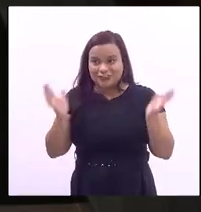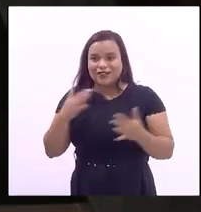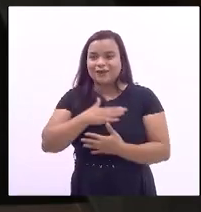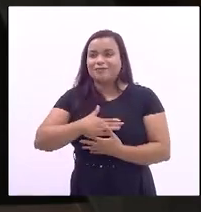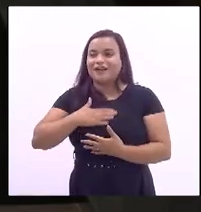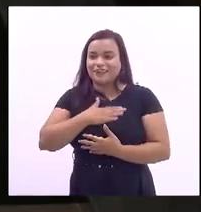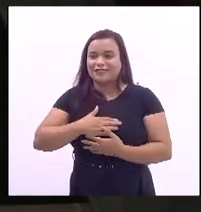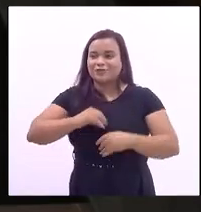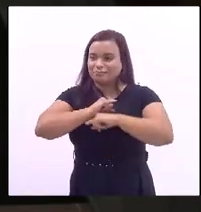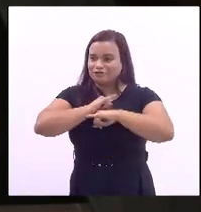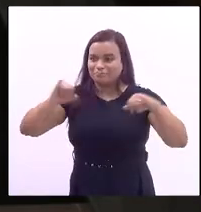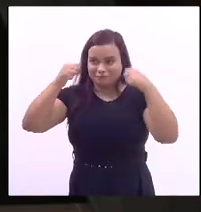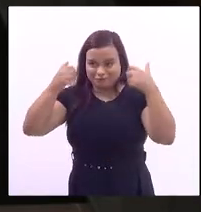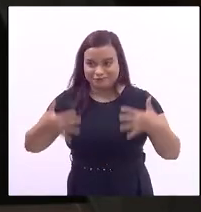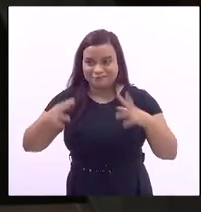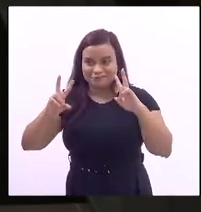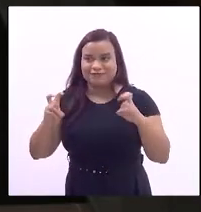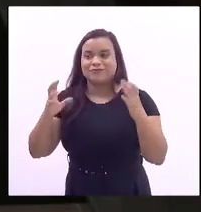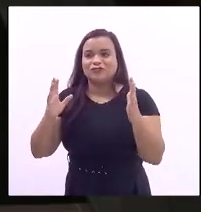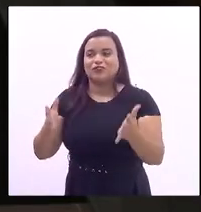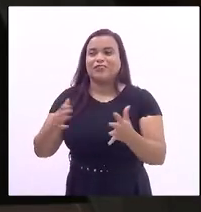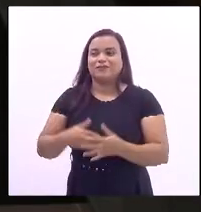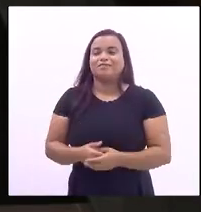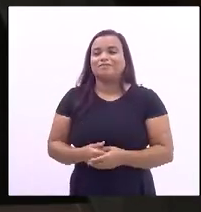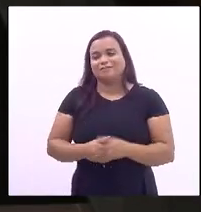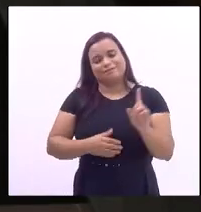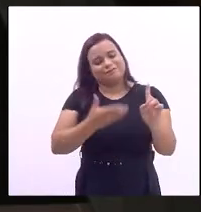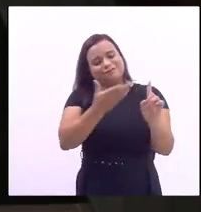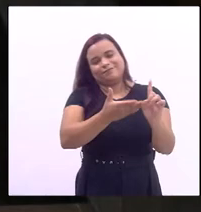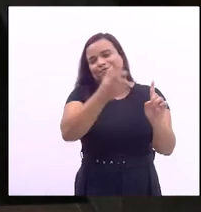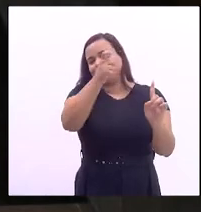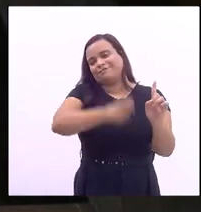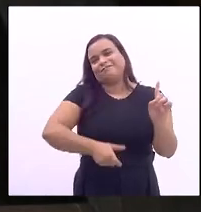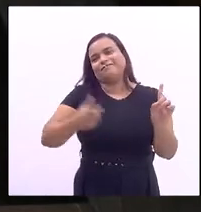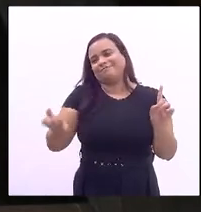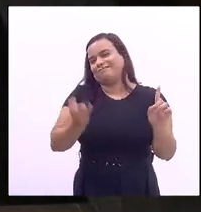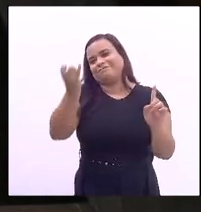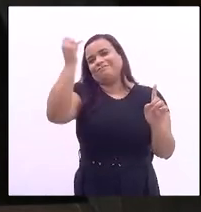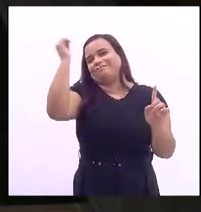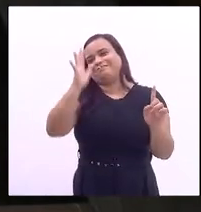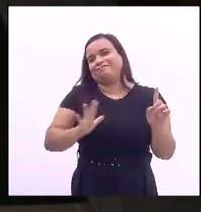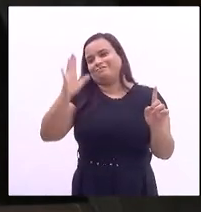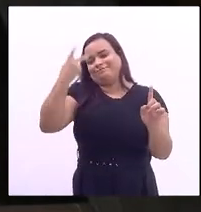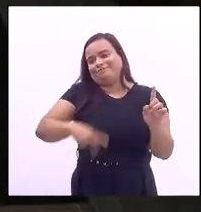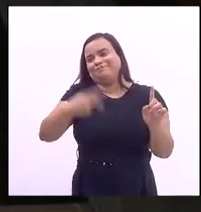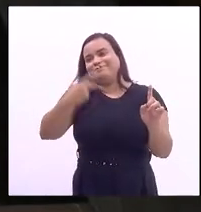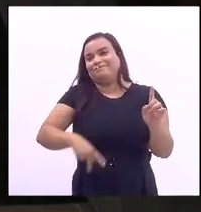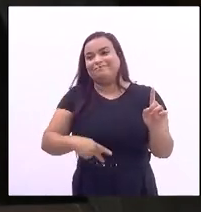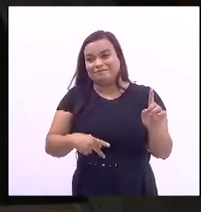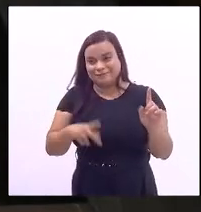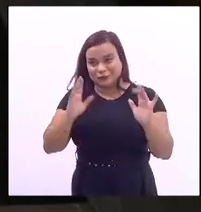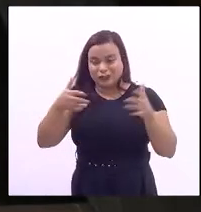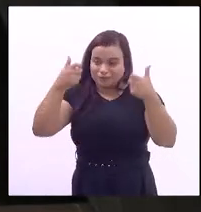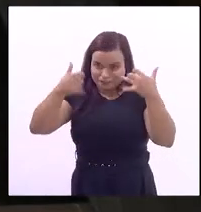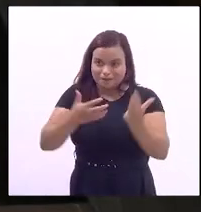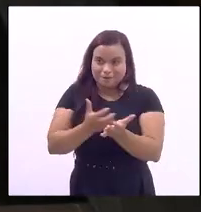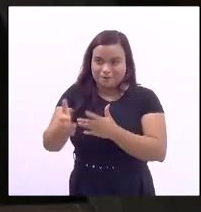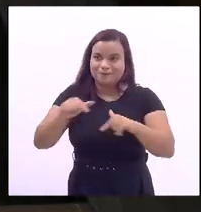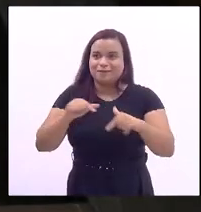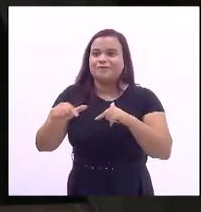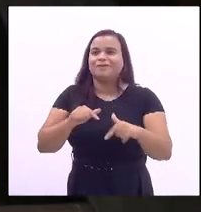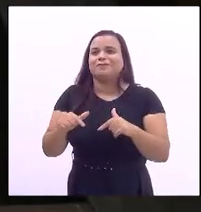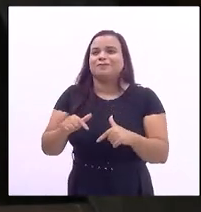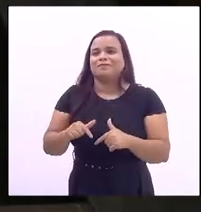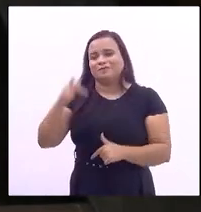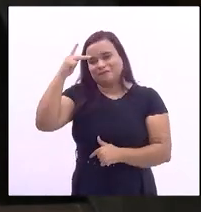prazer de manifestar sobre esse grande brasileiro no expediente Inicial